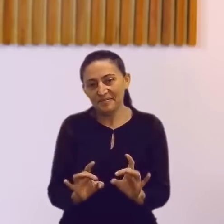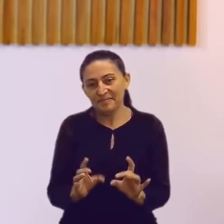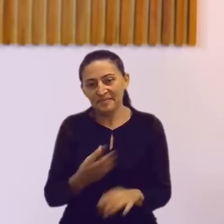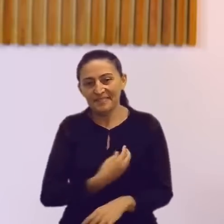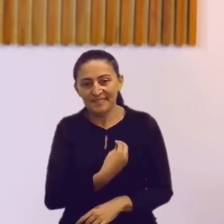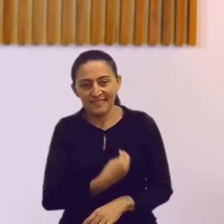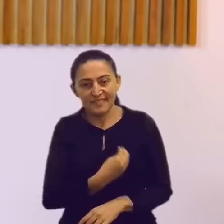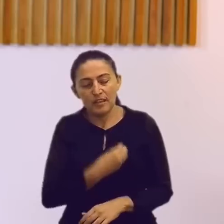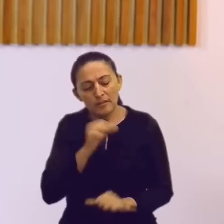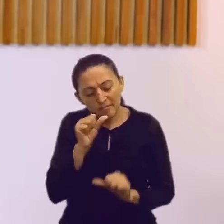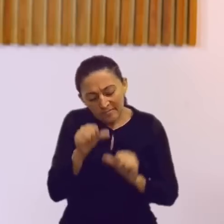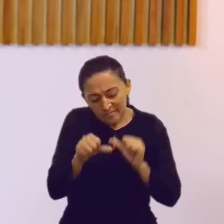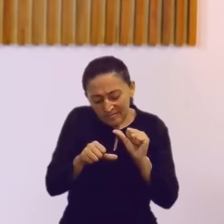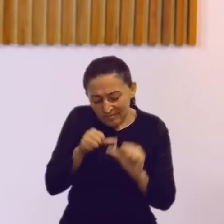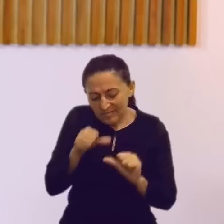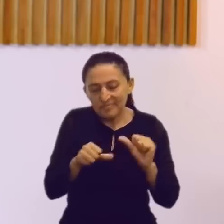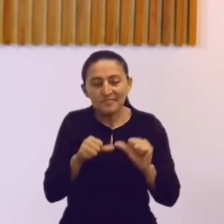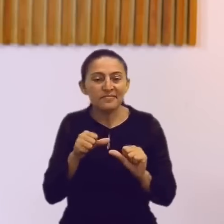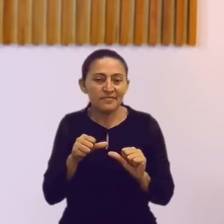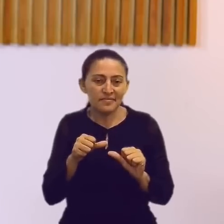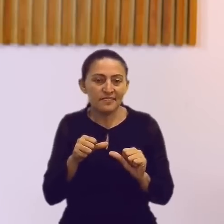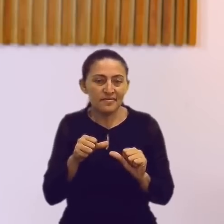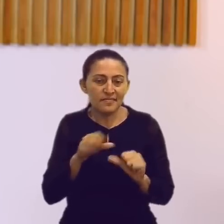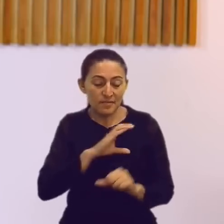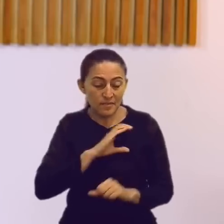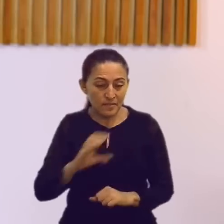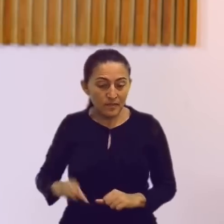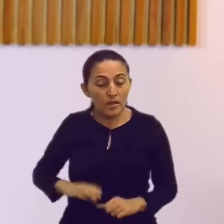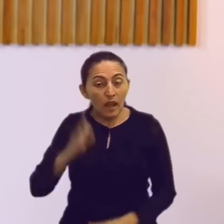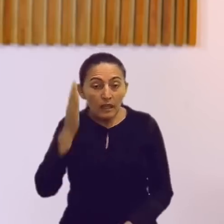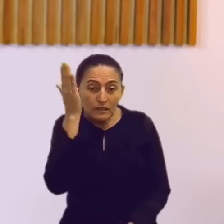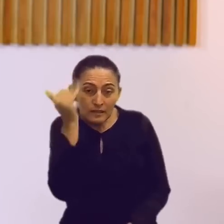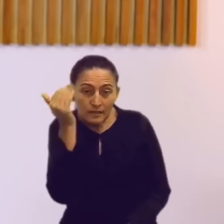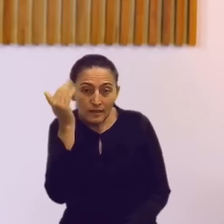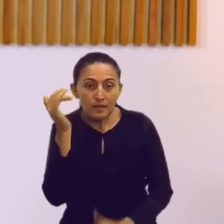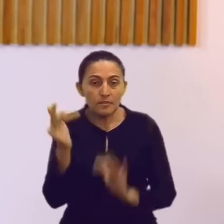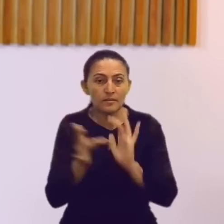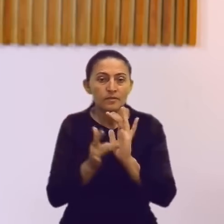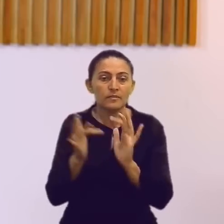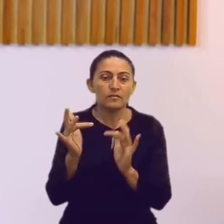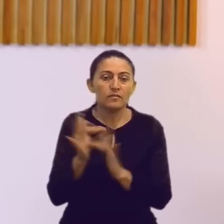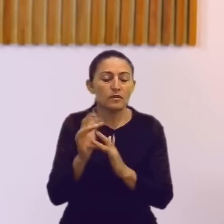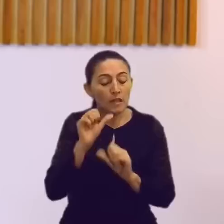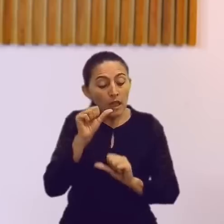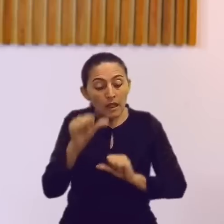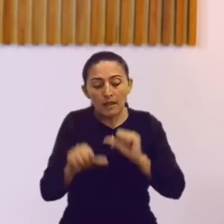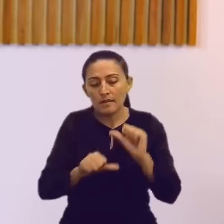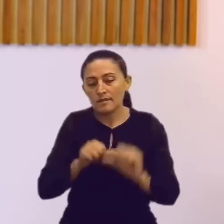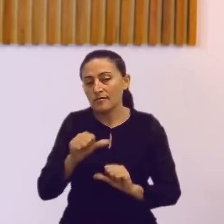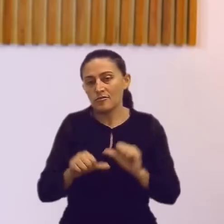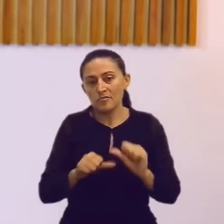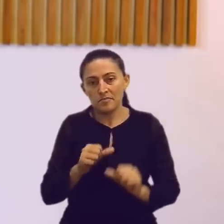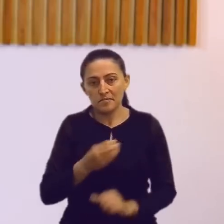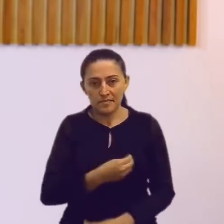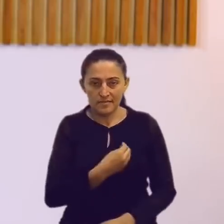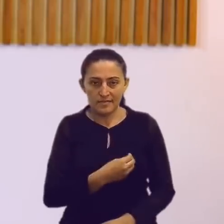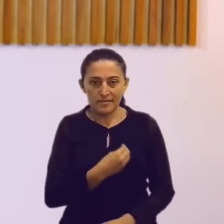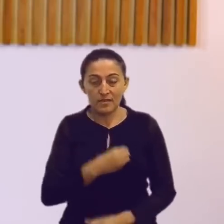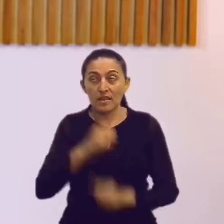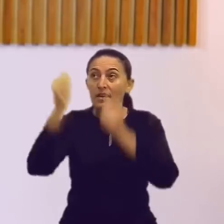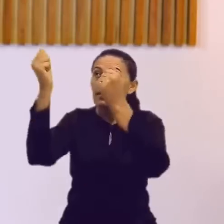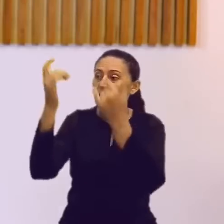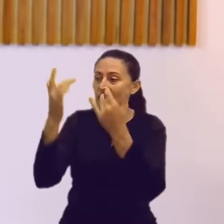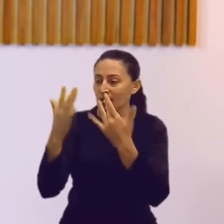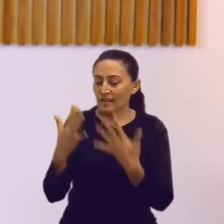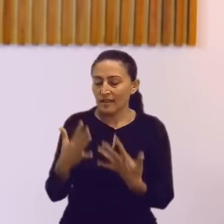ser transformada. Saiba de que Jesus transforma vidas. A graça de Cristo pode